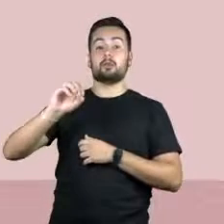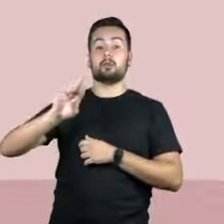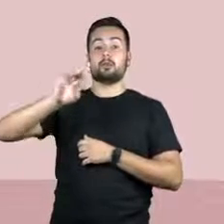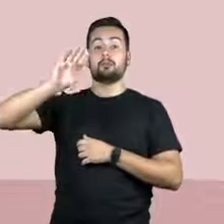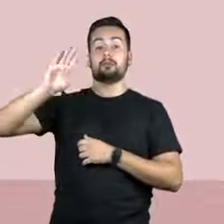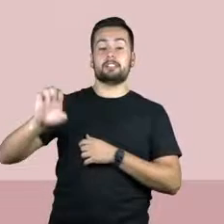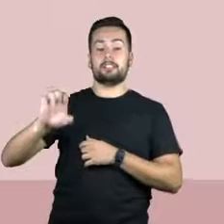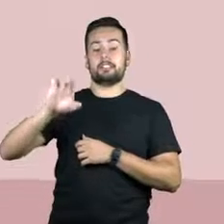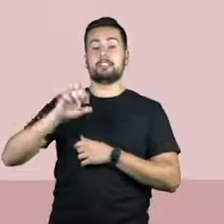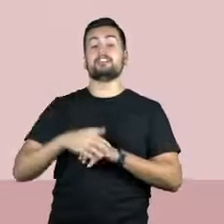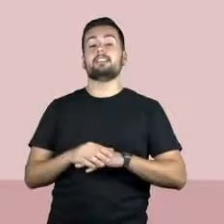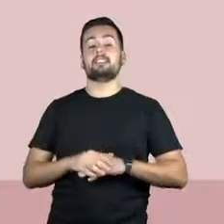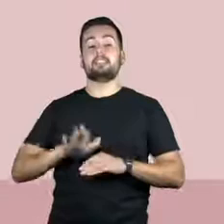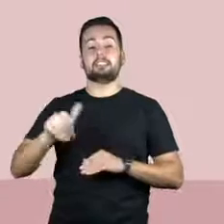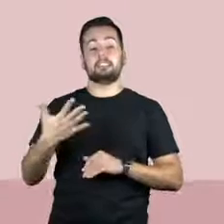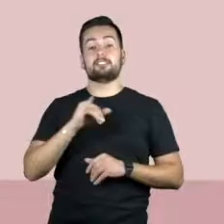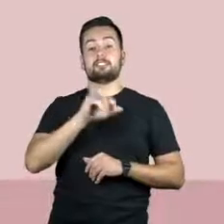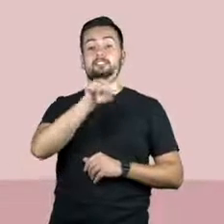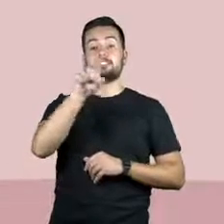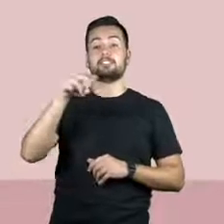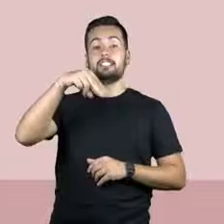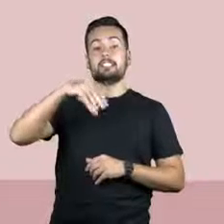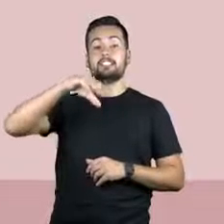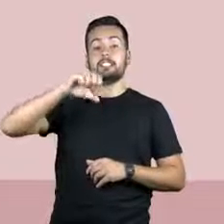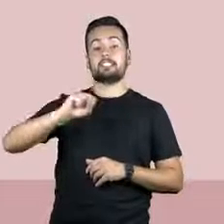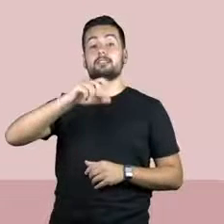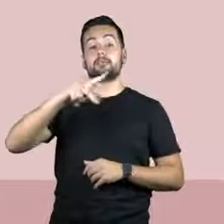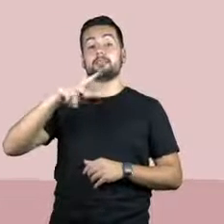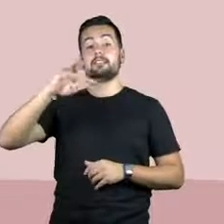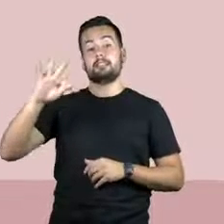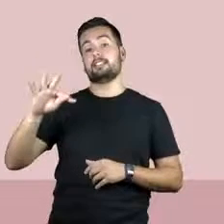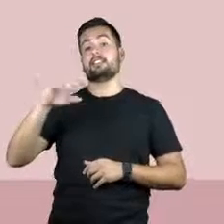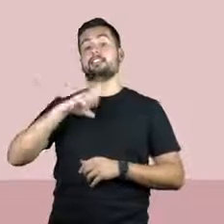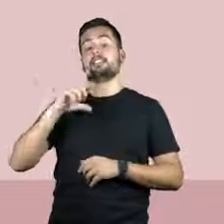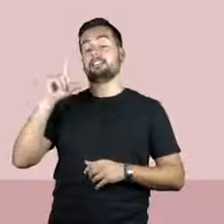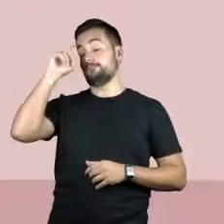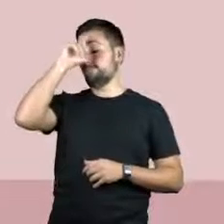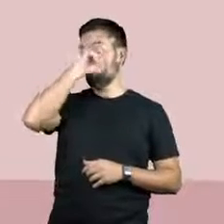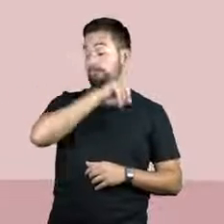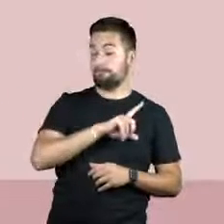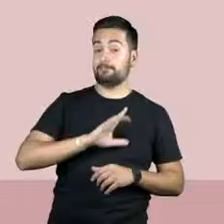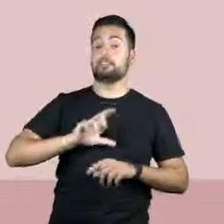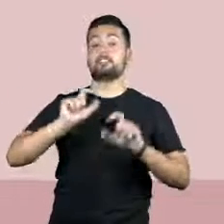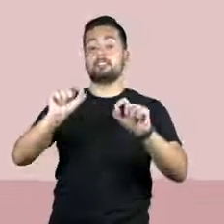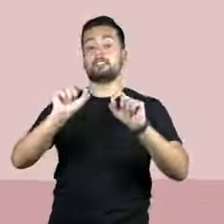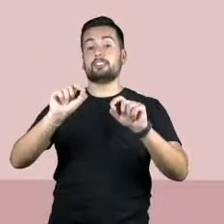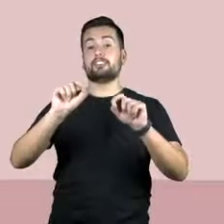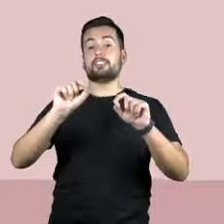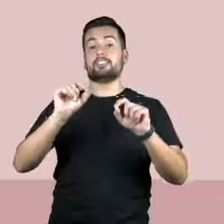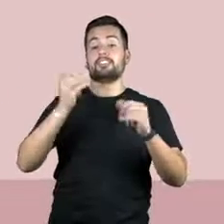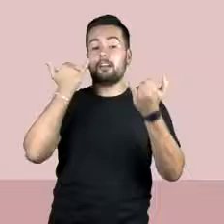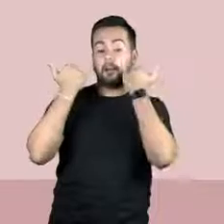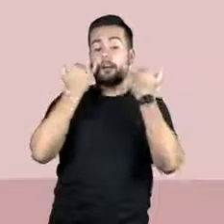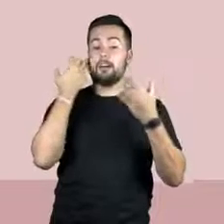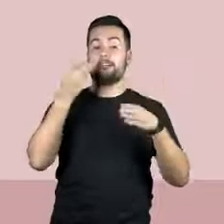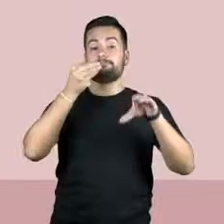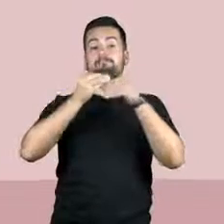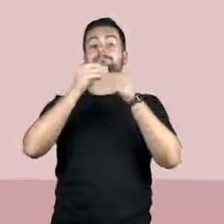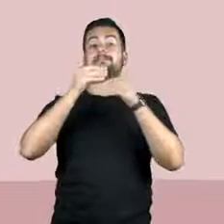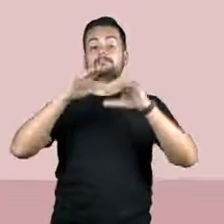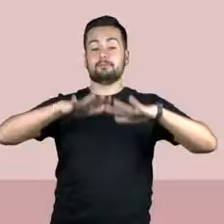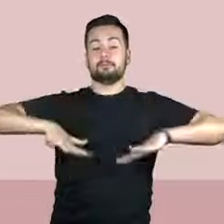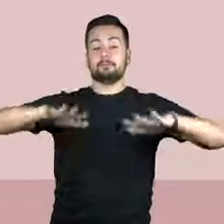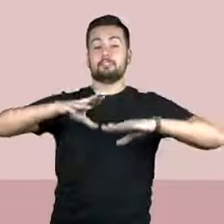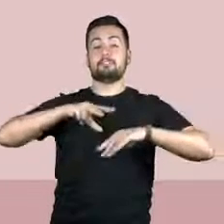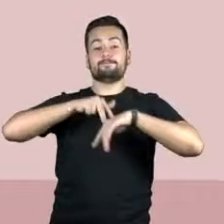coesão. Tá? Então, se você tem um NSPT, muitas vezes você tem uma dificuldade em atribuir essa informação dessa resistência do solo